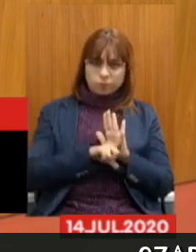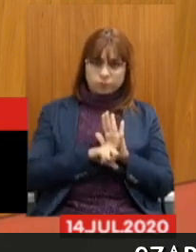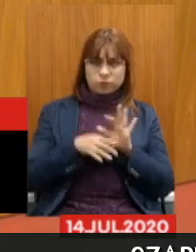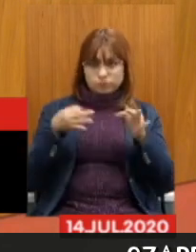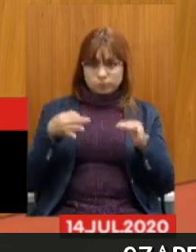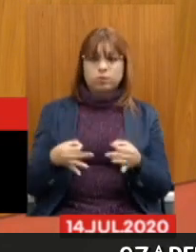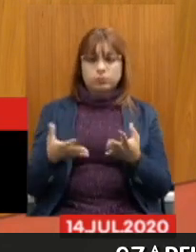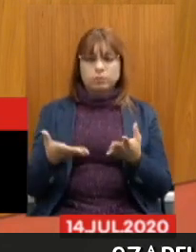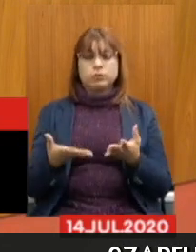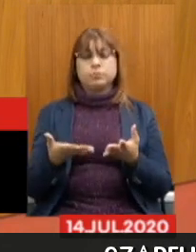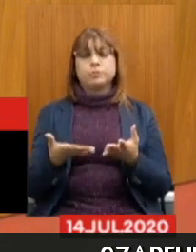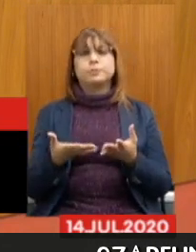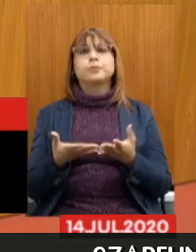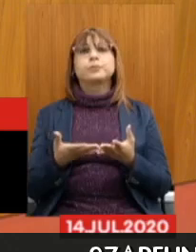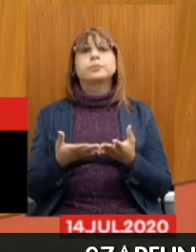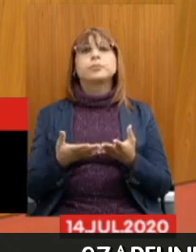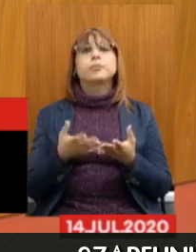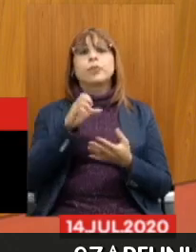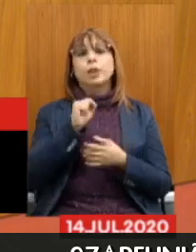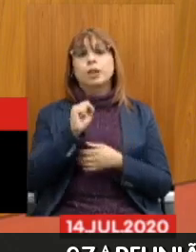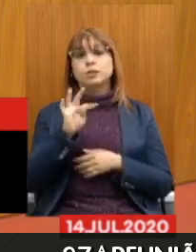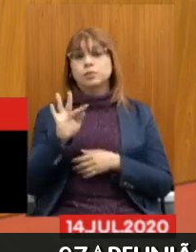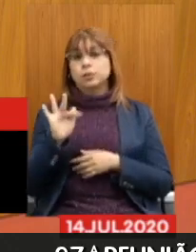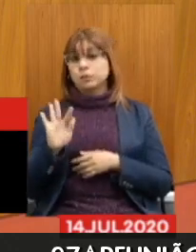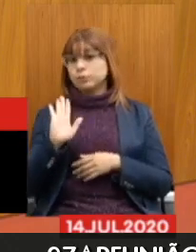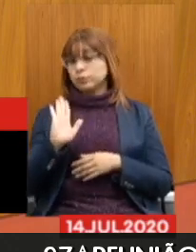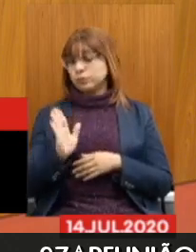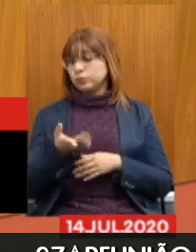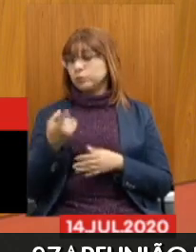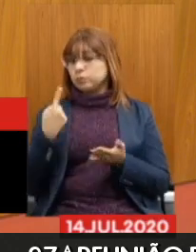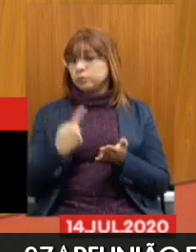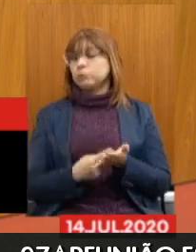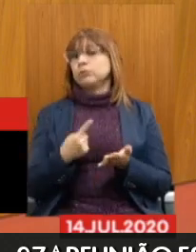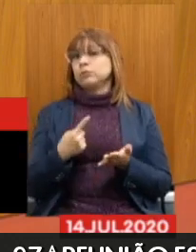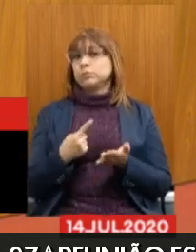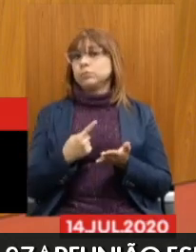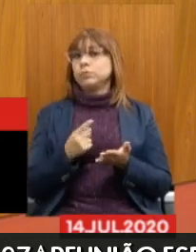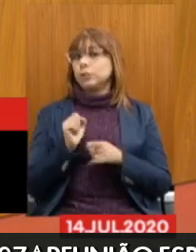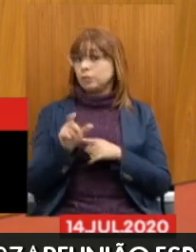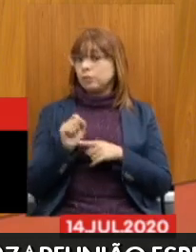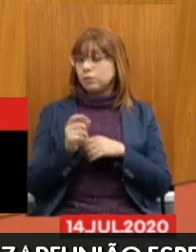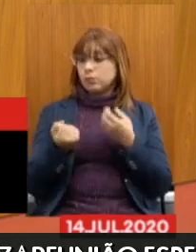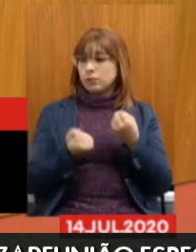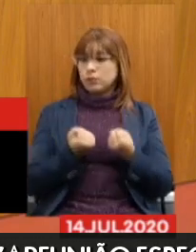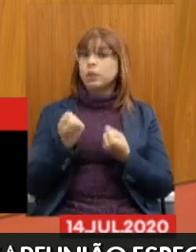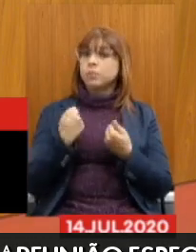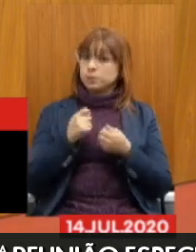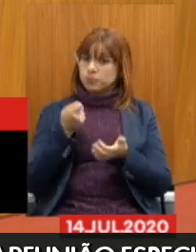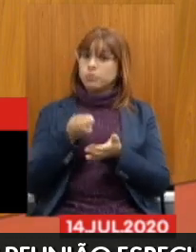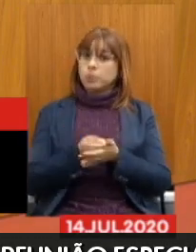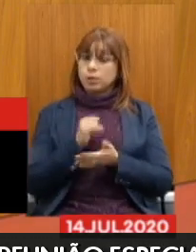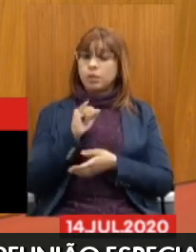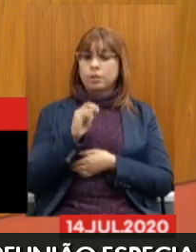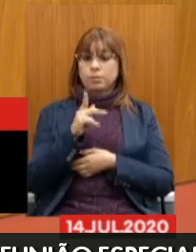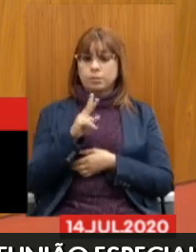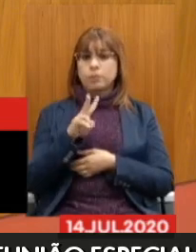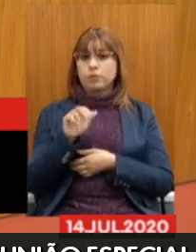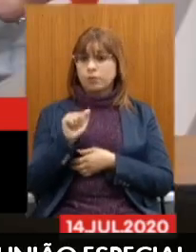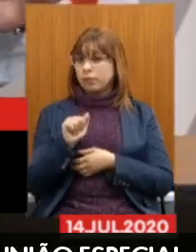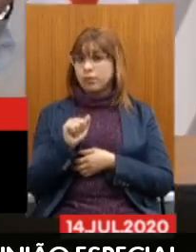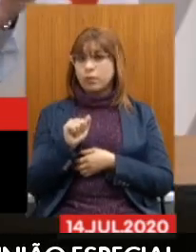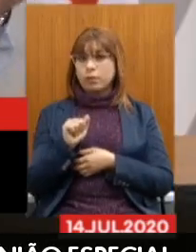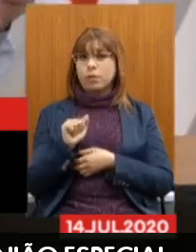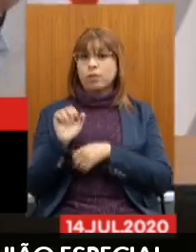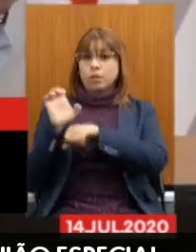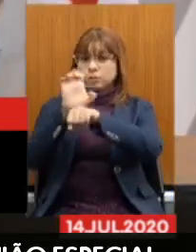justo. E o STF já definiu que as locadoras terão que pagar o IPVA correspondente a cada